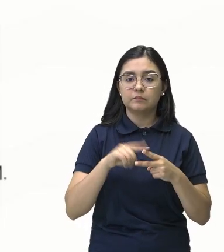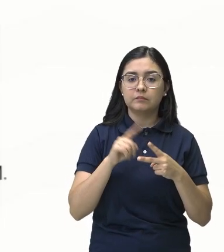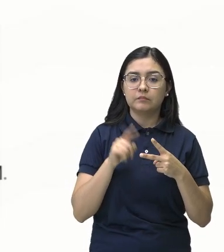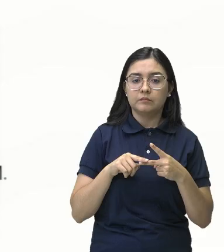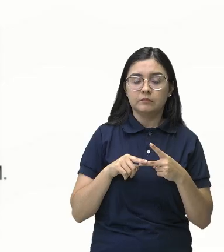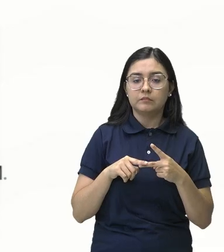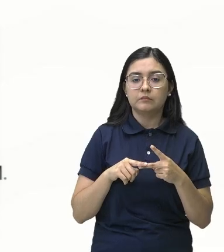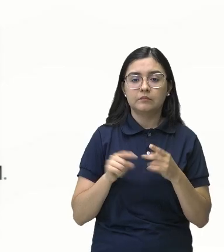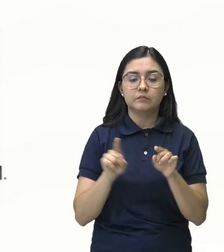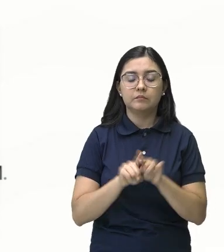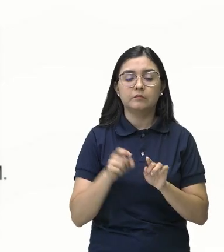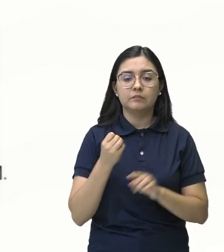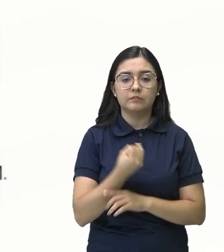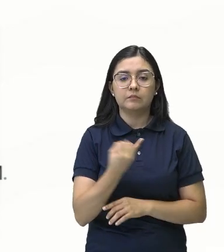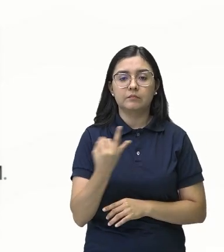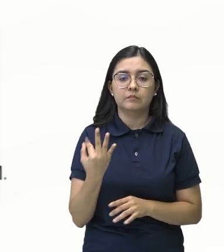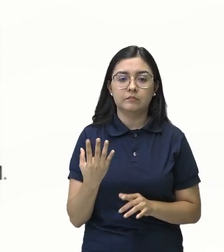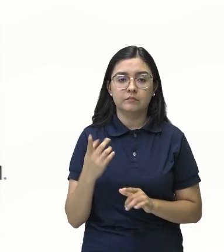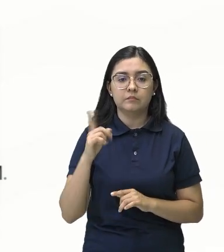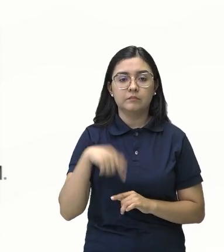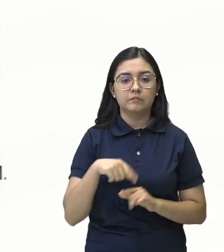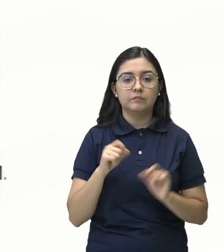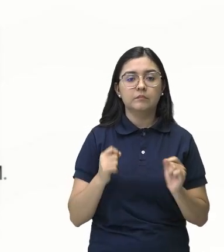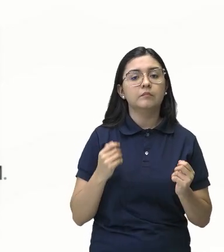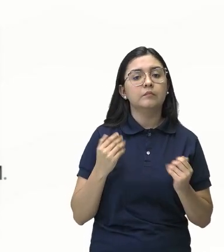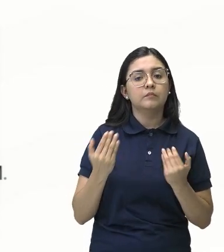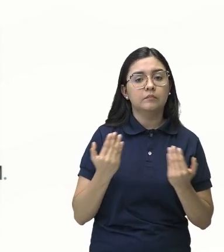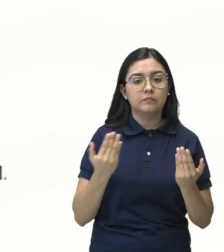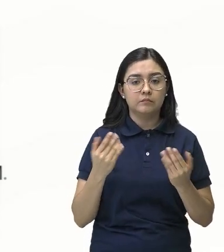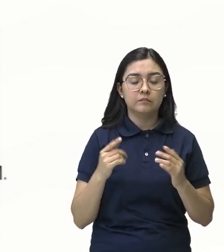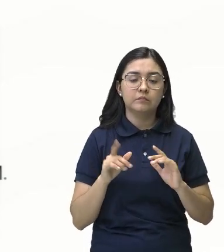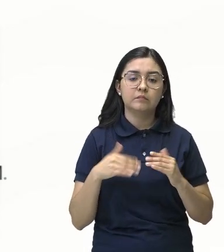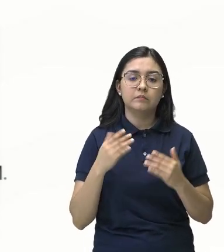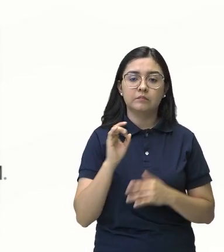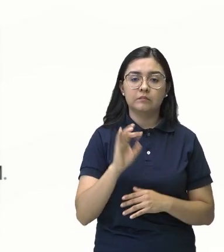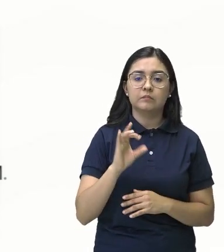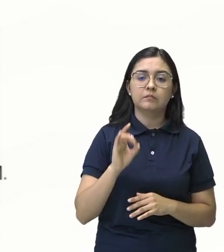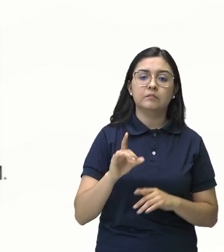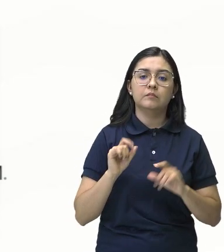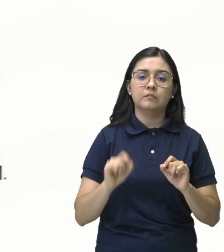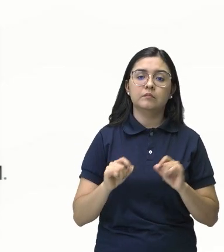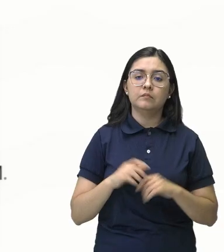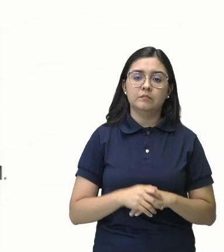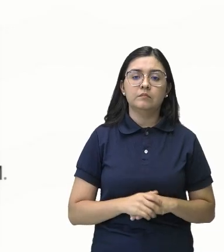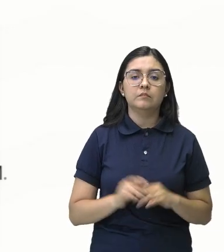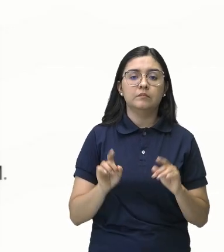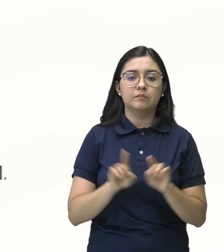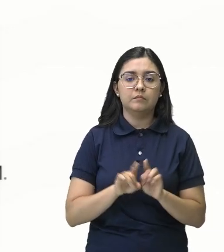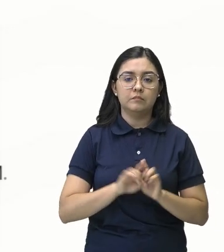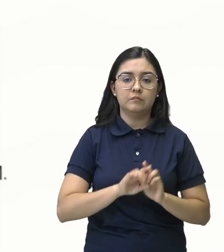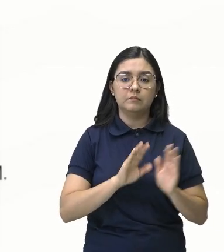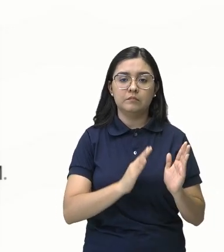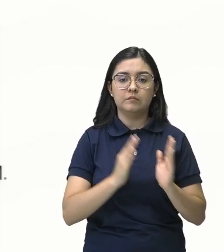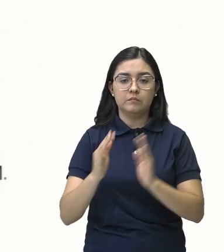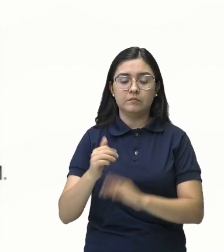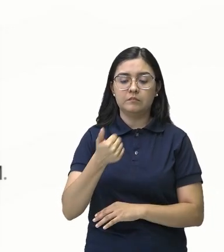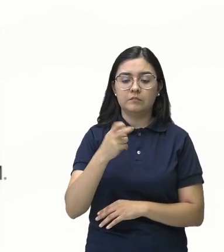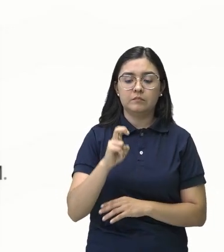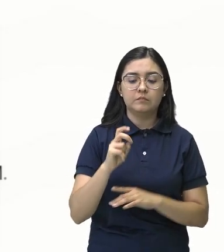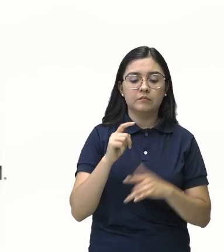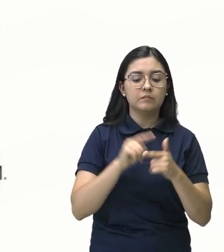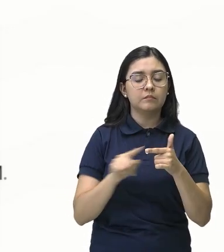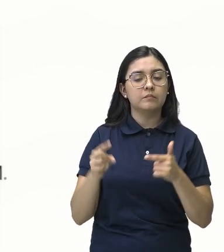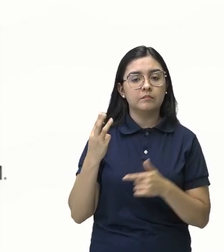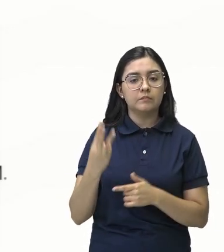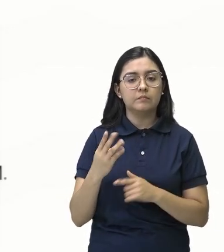aqui, né, e a quantidade é proporcional, basta eu pegar o outro lado e também dividir por 3. E